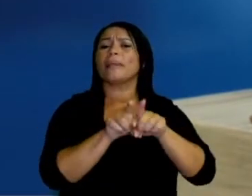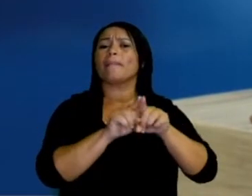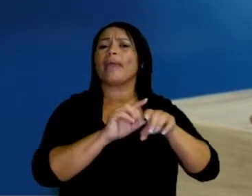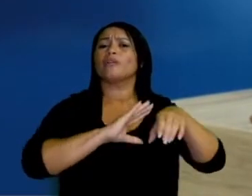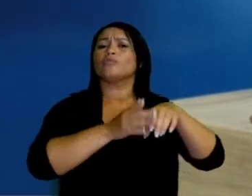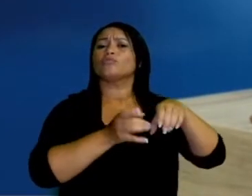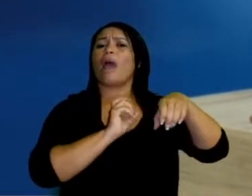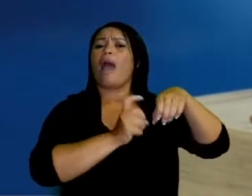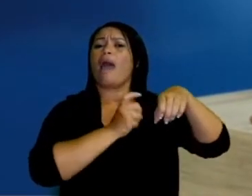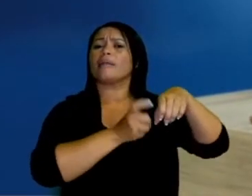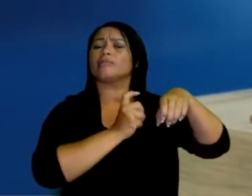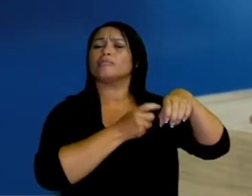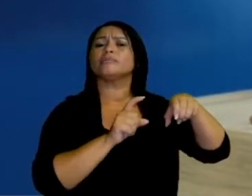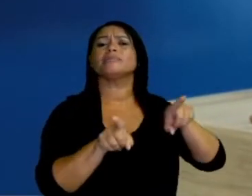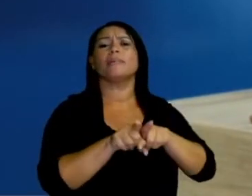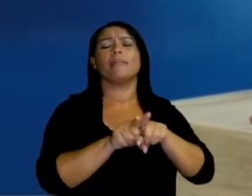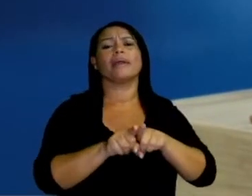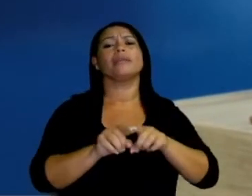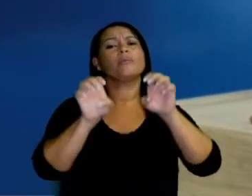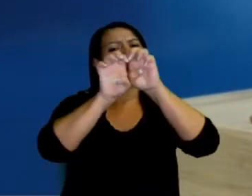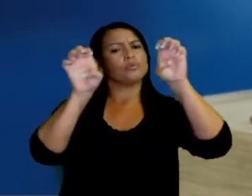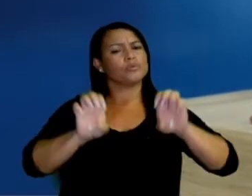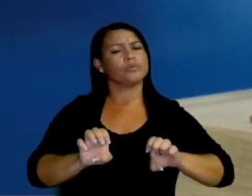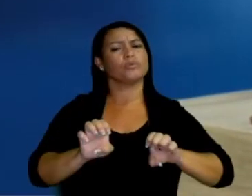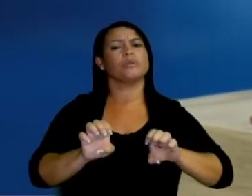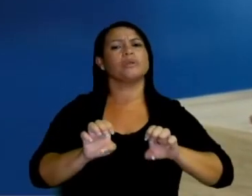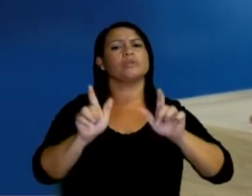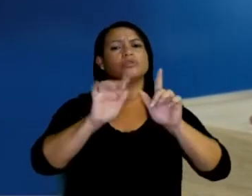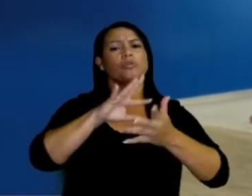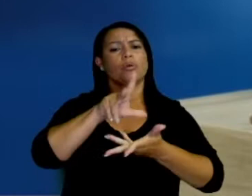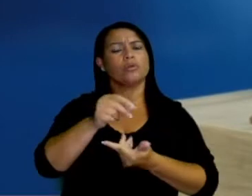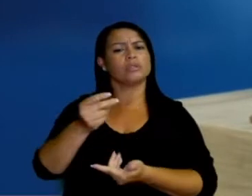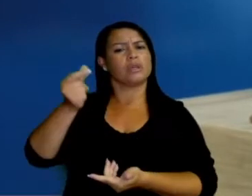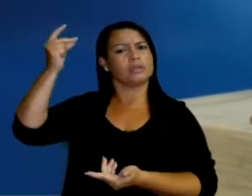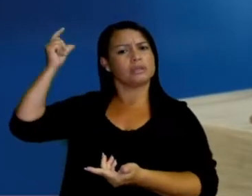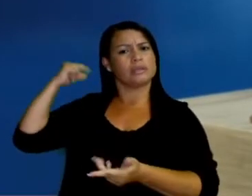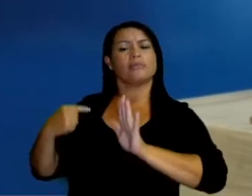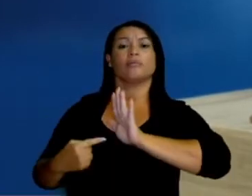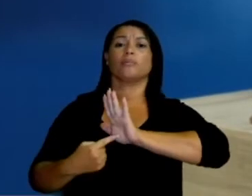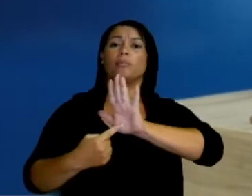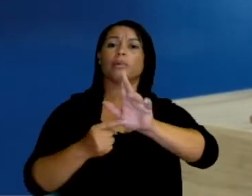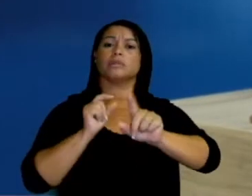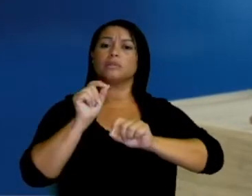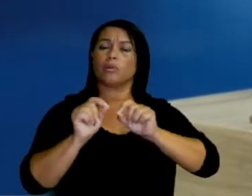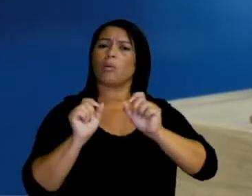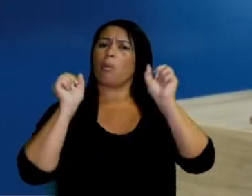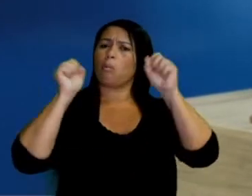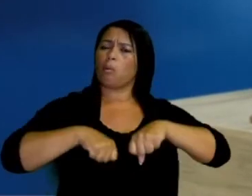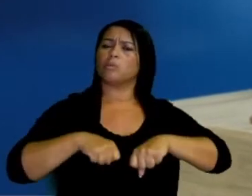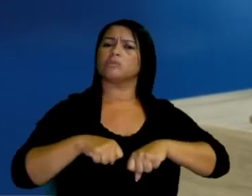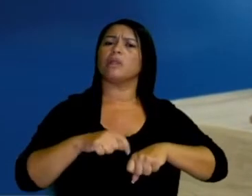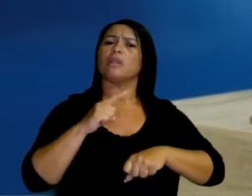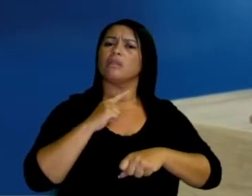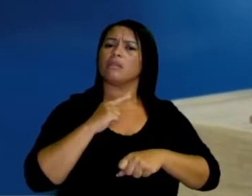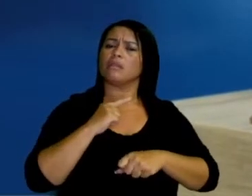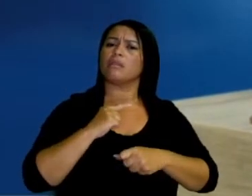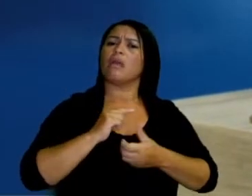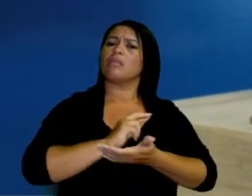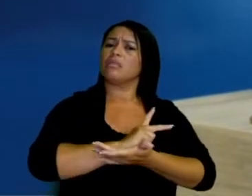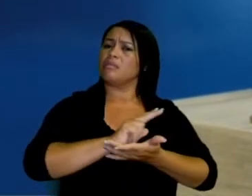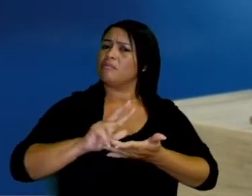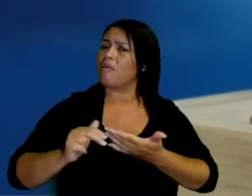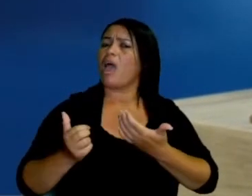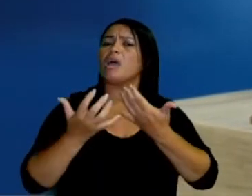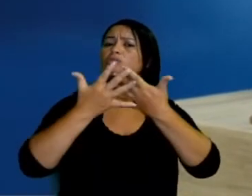lembra, o Brasil tem uma estrutura geológica antiga. Essa estrutura geológica, ela vai apresentar aí uma possibilidade de existência de vários